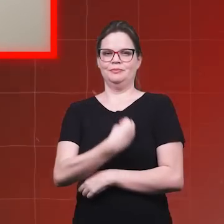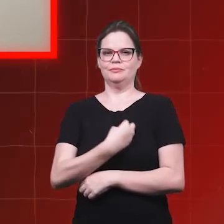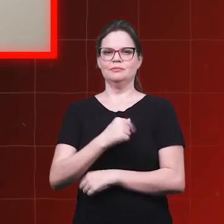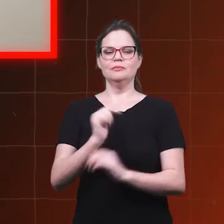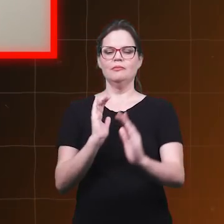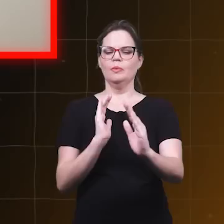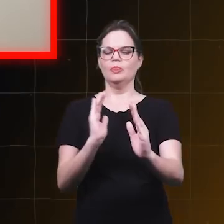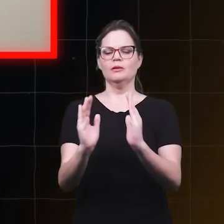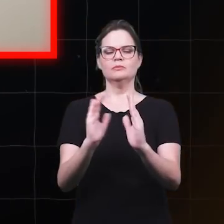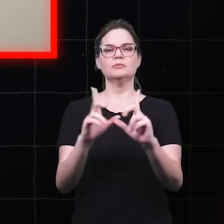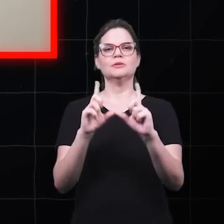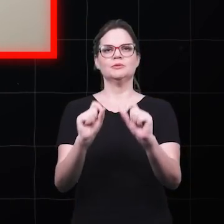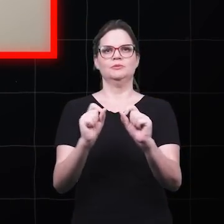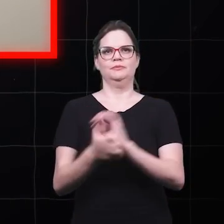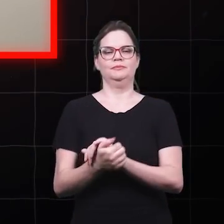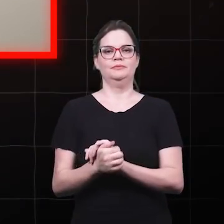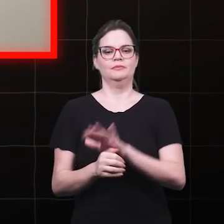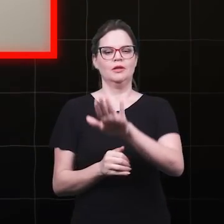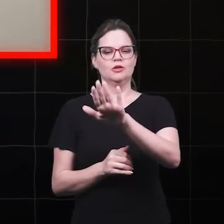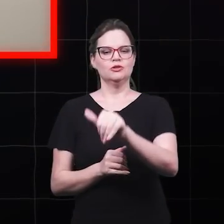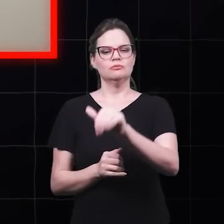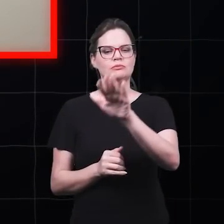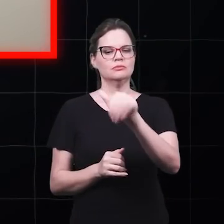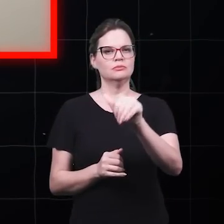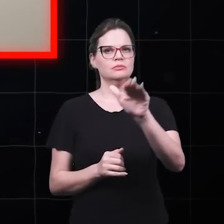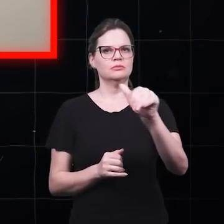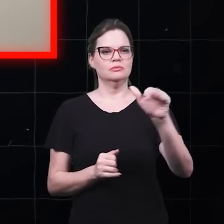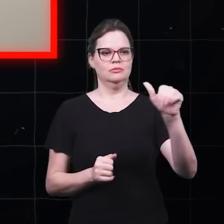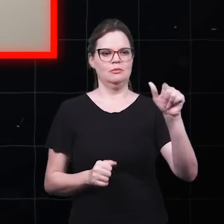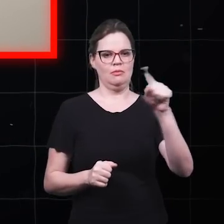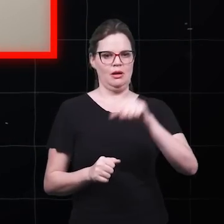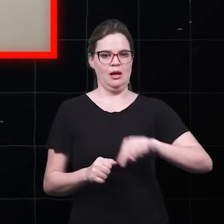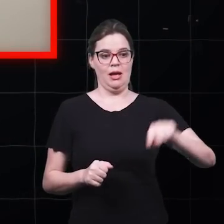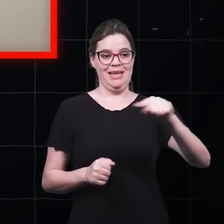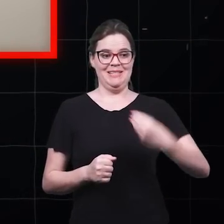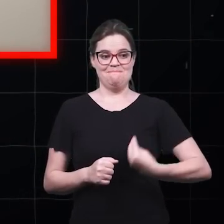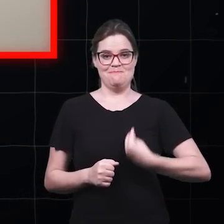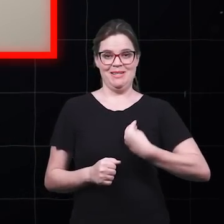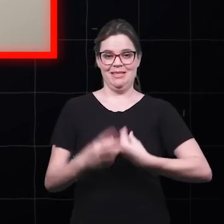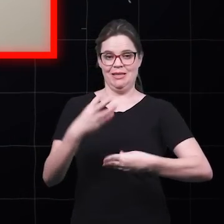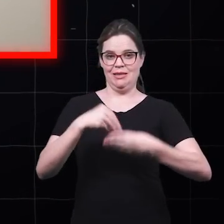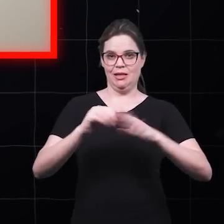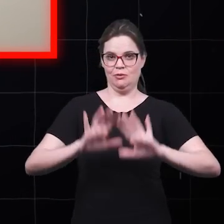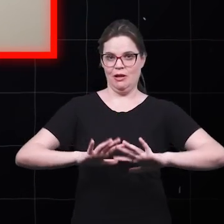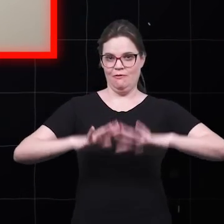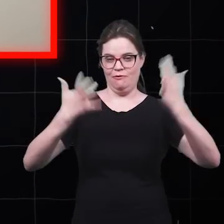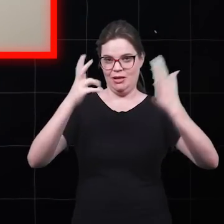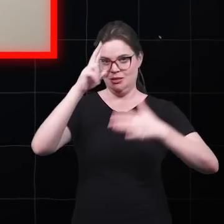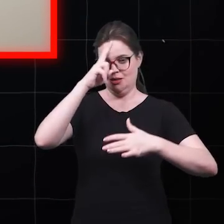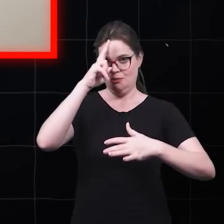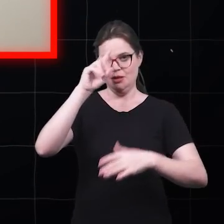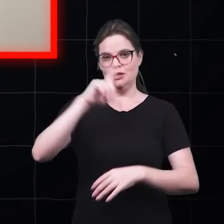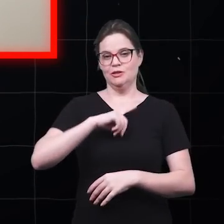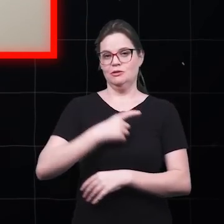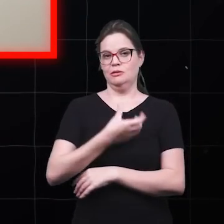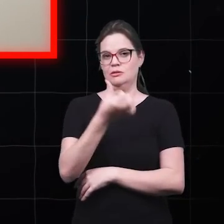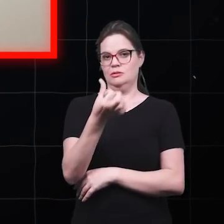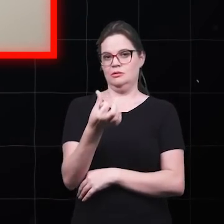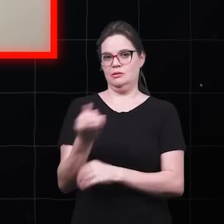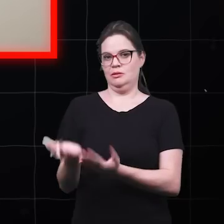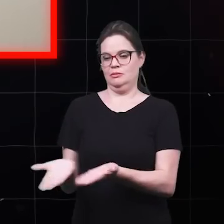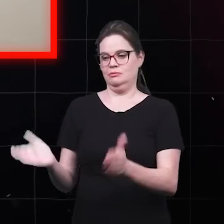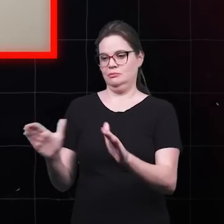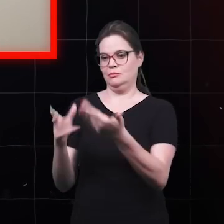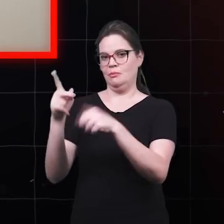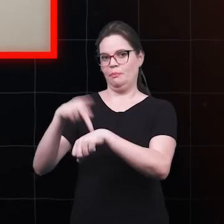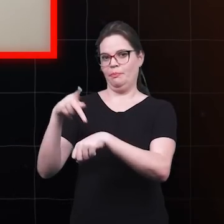é esse? O Senhor chama ali aqueles que estavam presentes na festa. Haviam ali 6 talhas de pedra